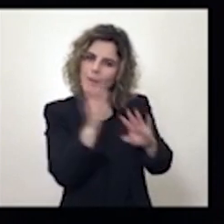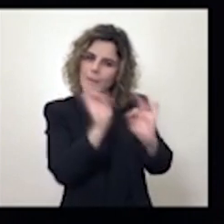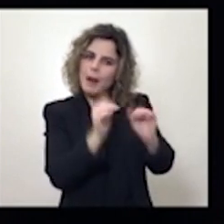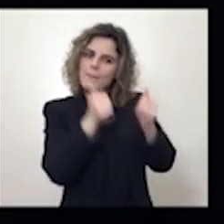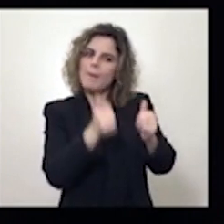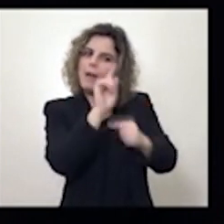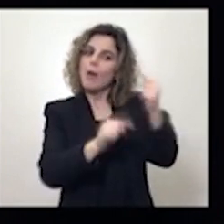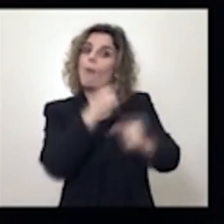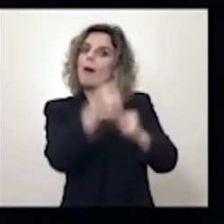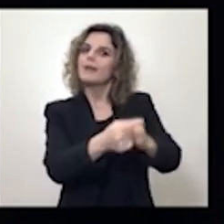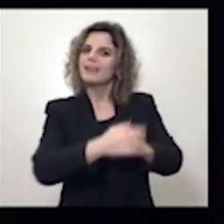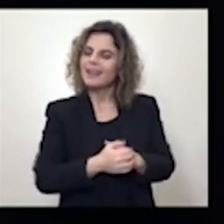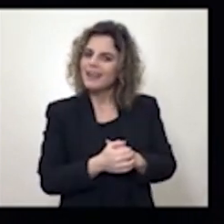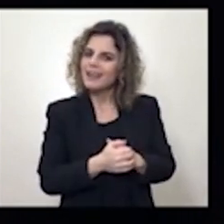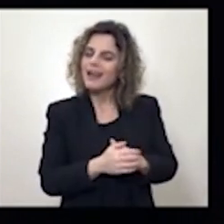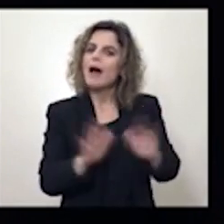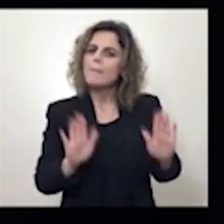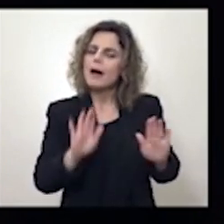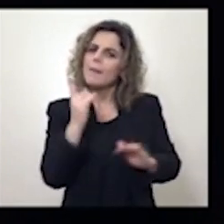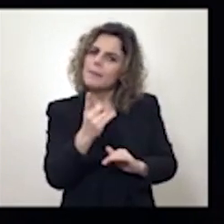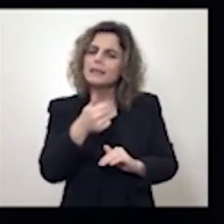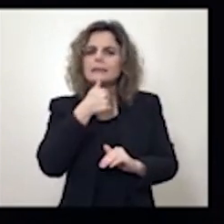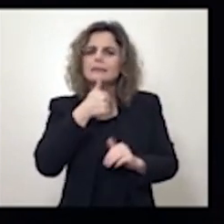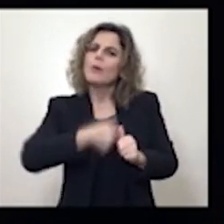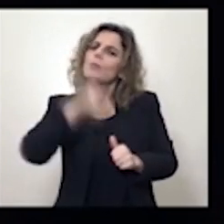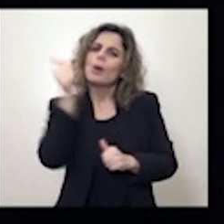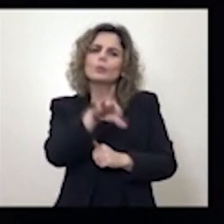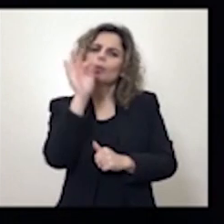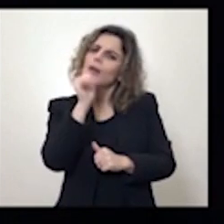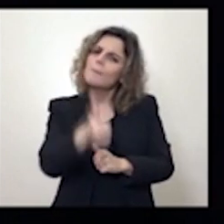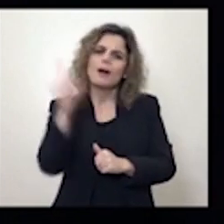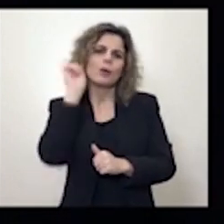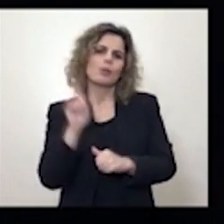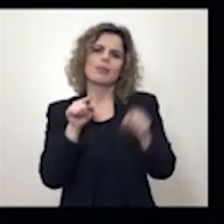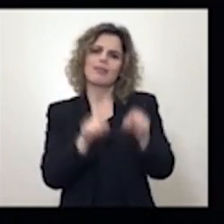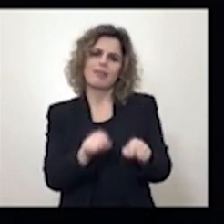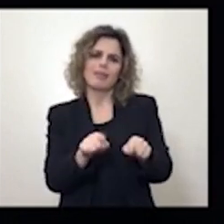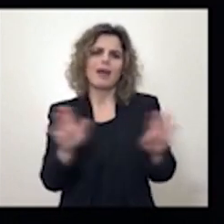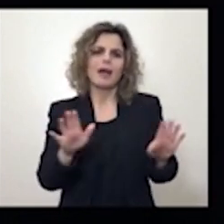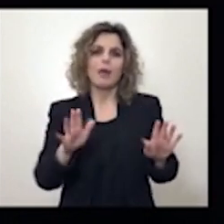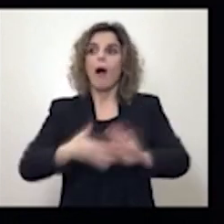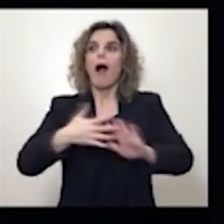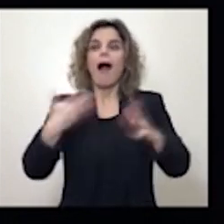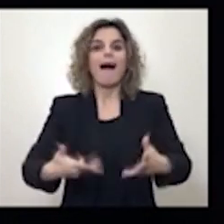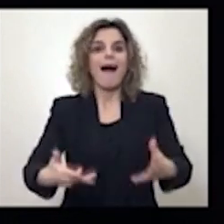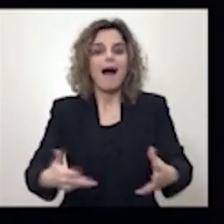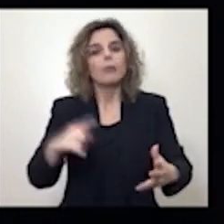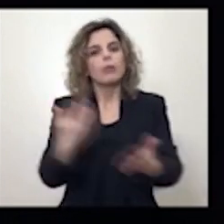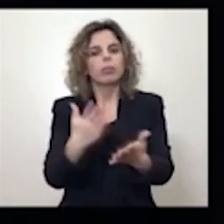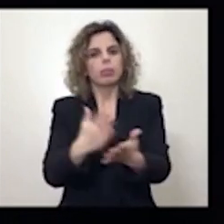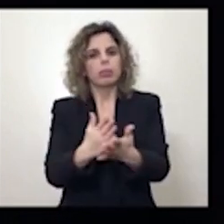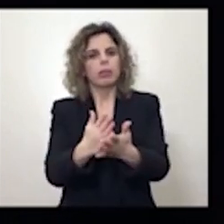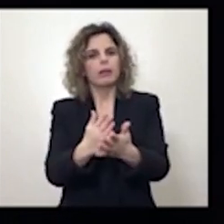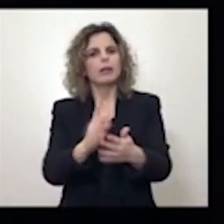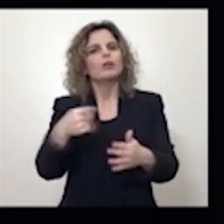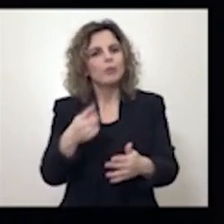dia seguinte, mas que se escolha melhor ainda esse dia, sem precipitações, para não se